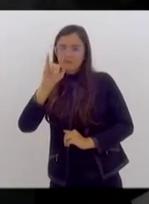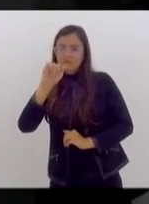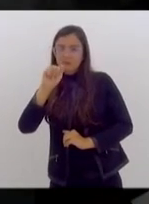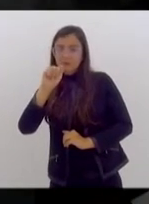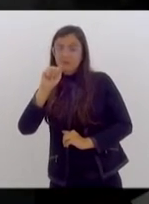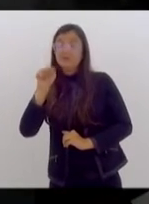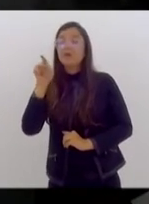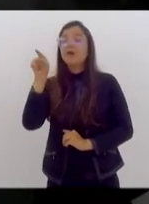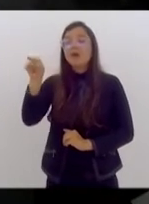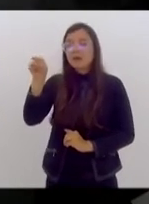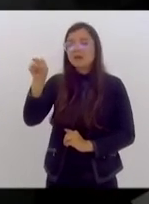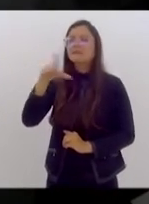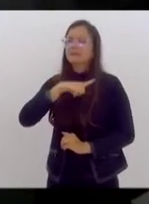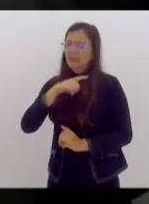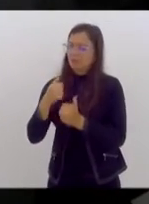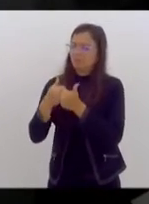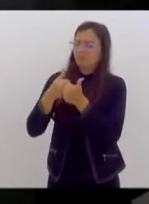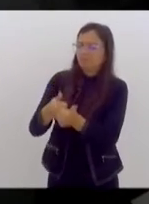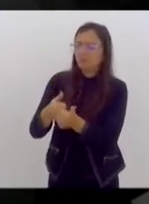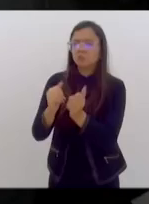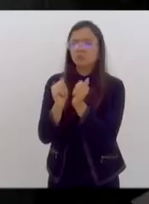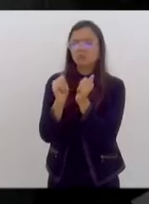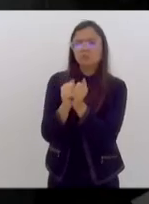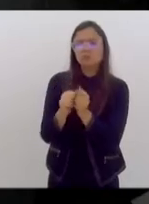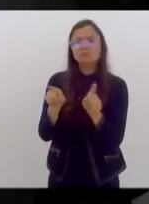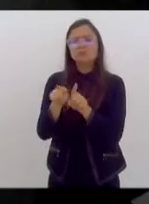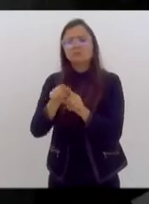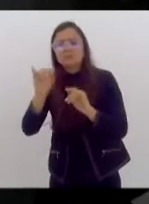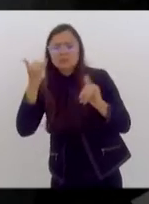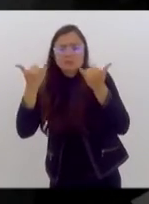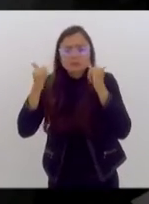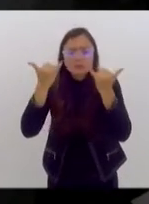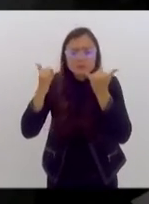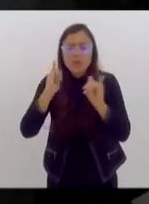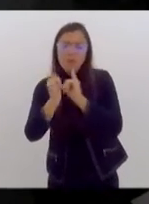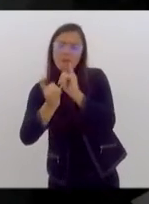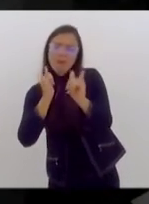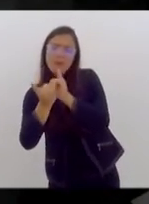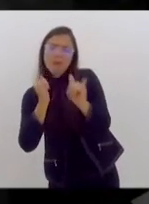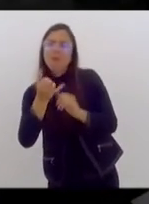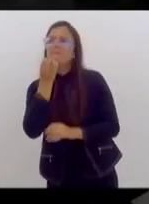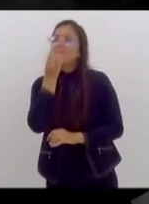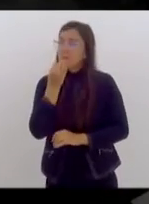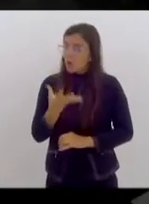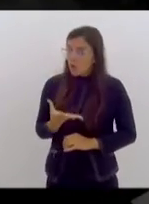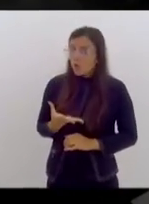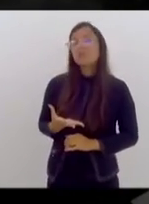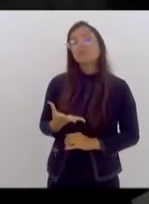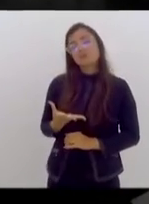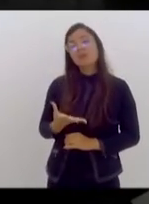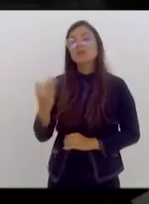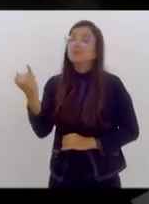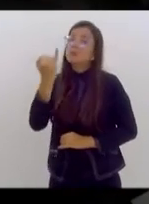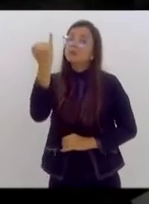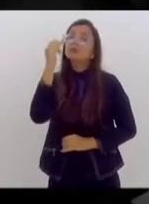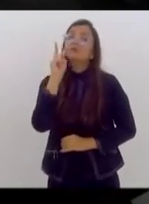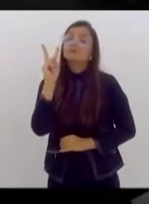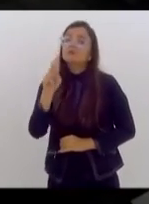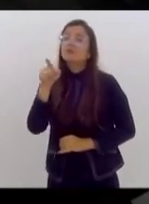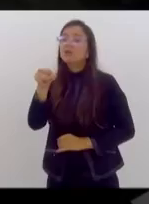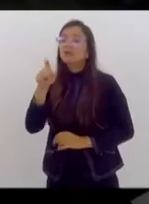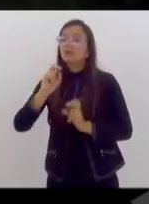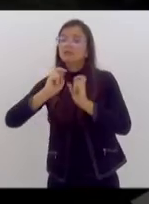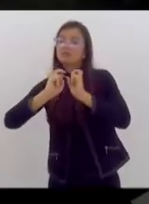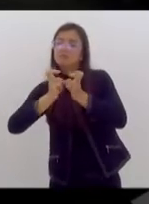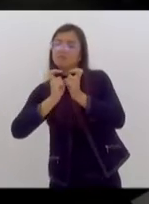acompanhou também trazendo informações e eu acho que é importante a gente saber que passa sim pela concessionária